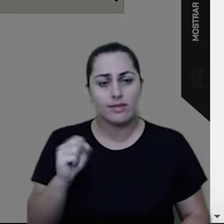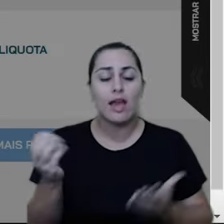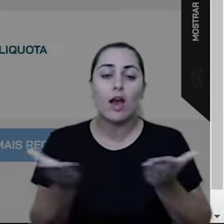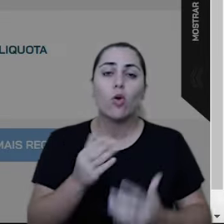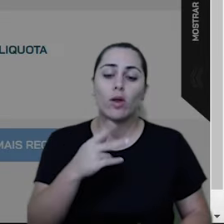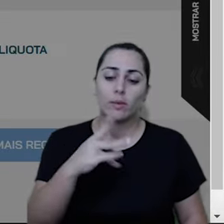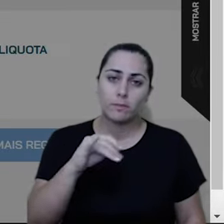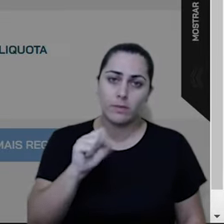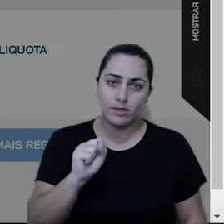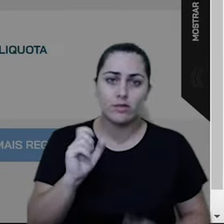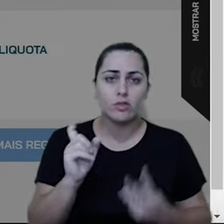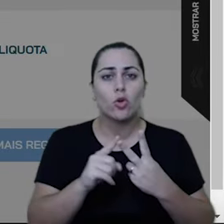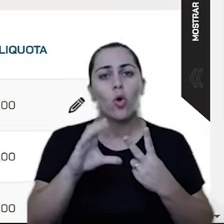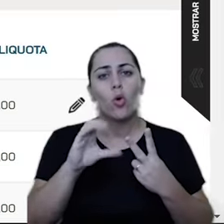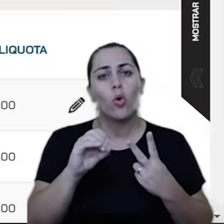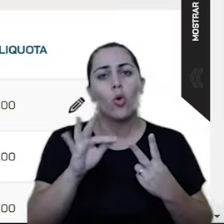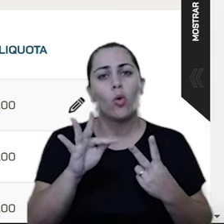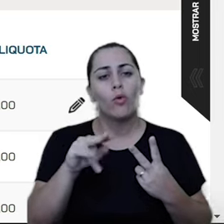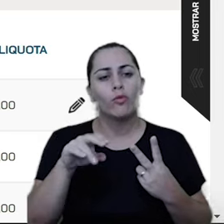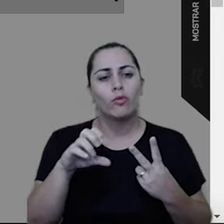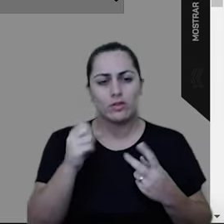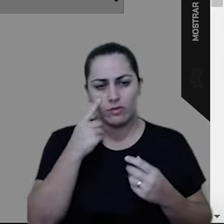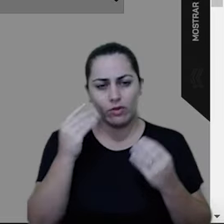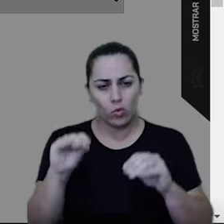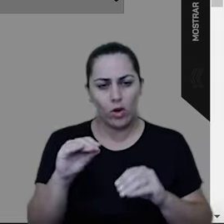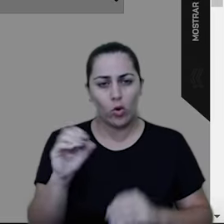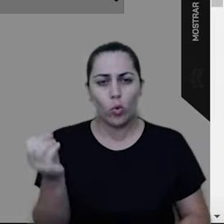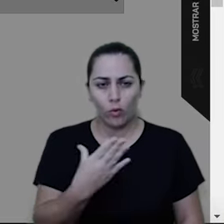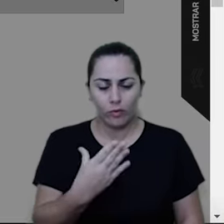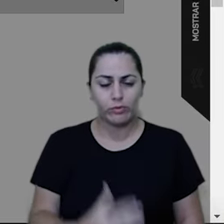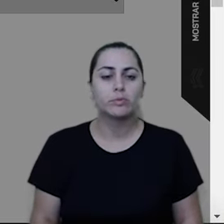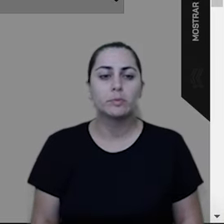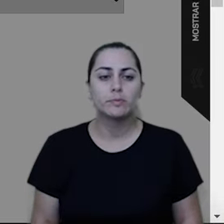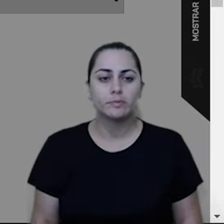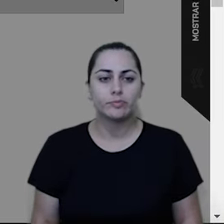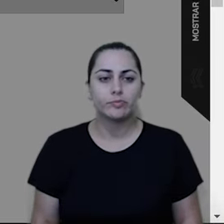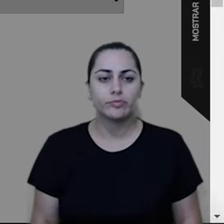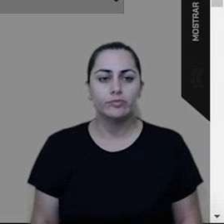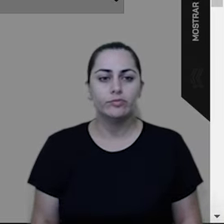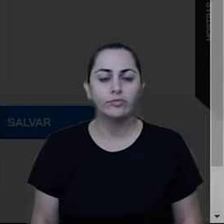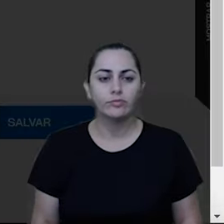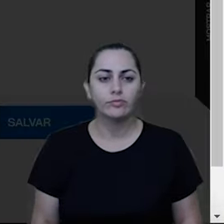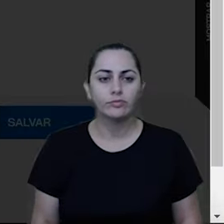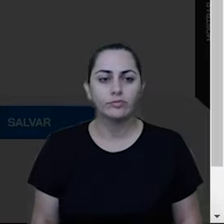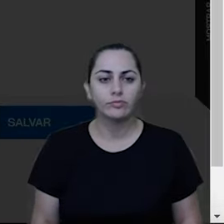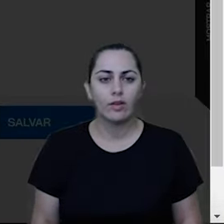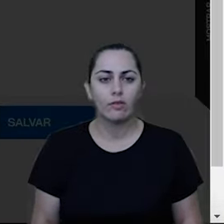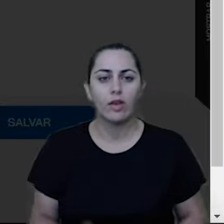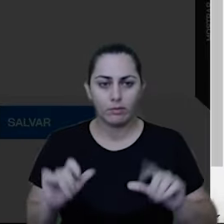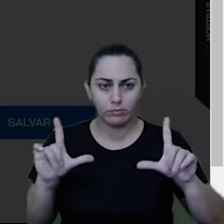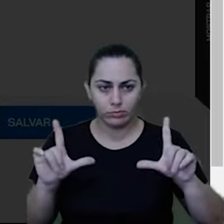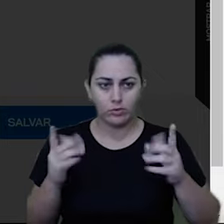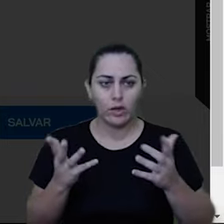cofins bem rapidinho venho aqui ó ajustar Adicionar novo eu venho eu vou querer que